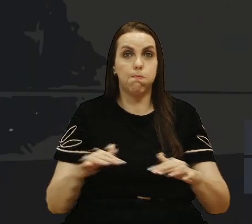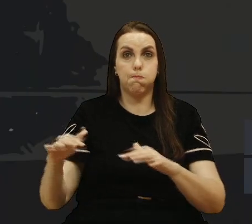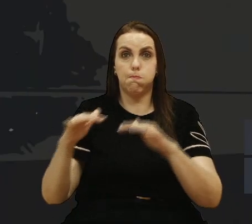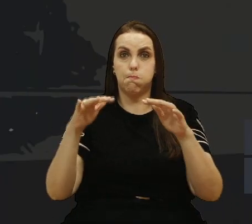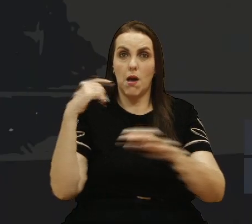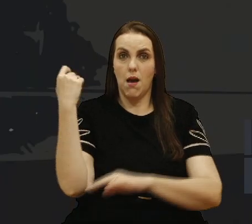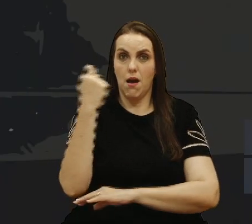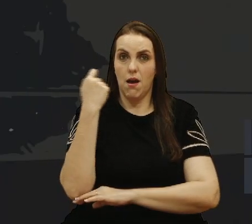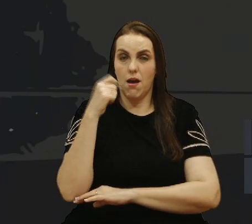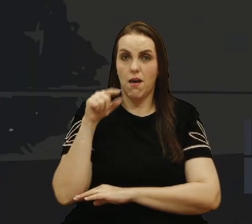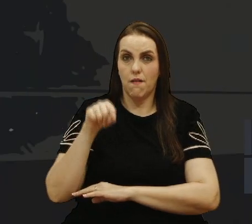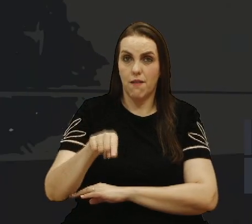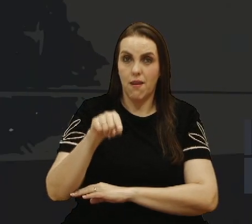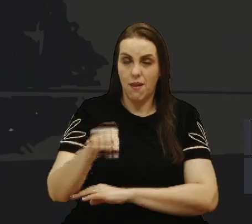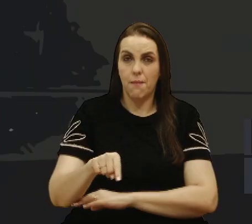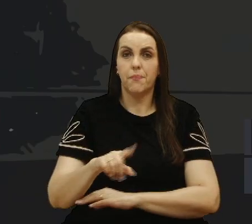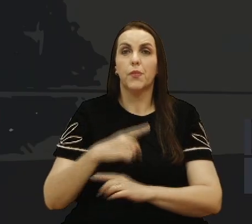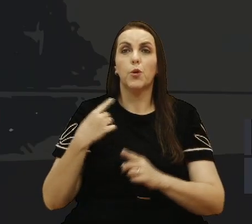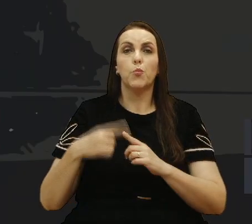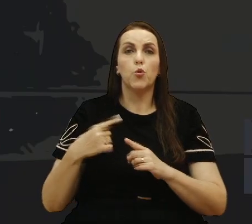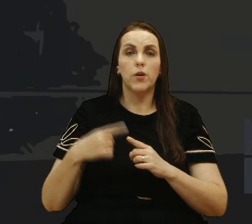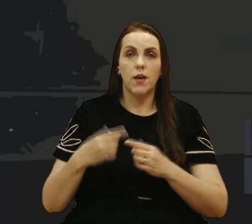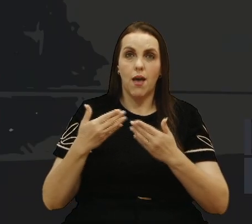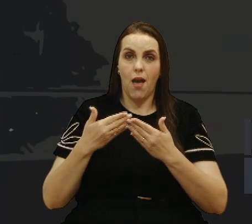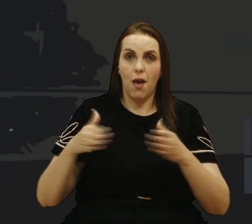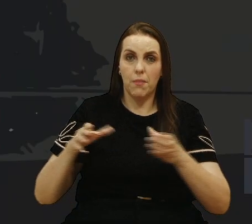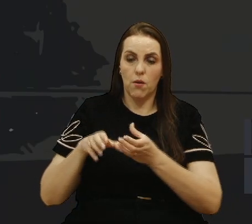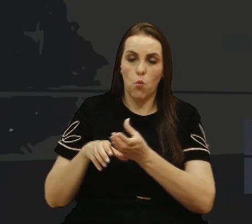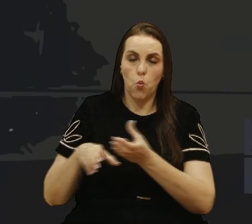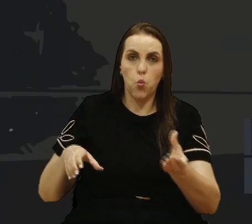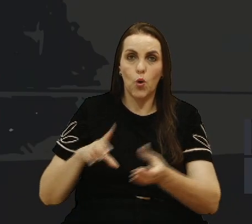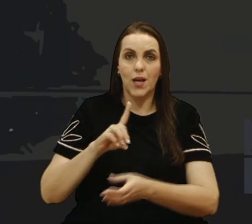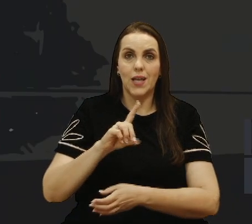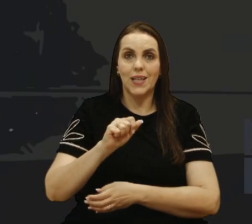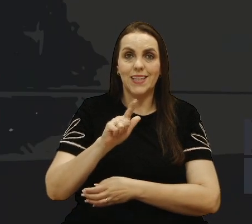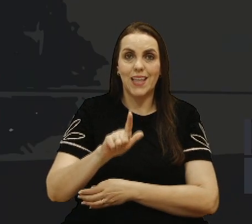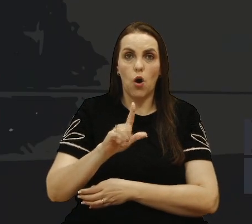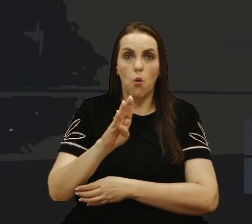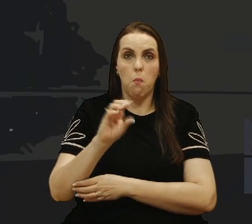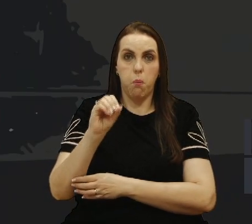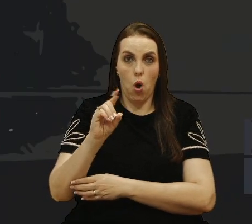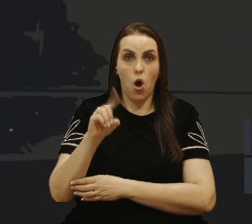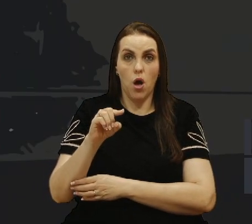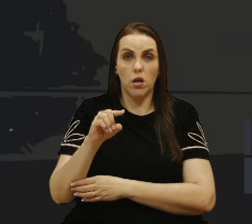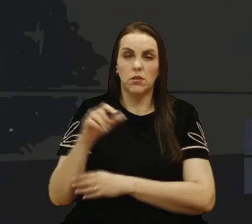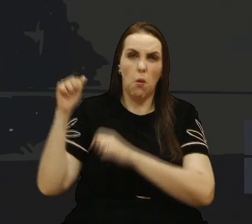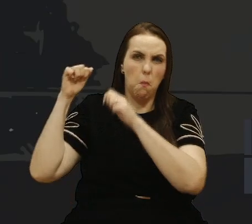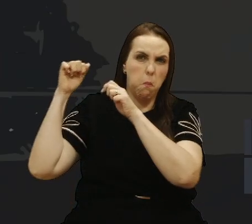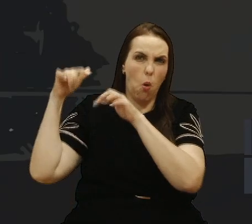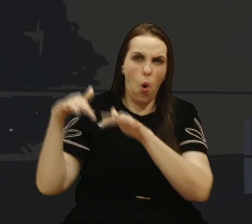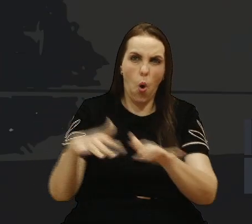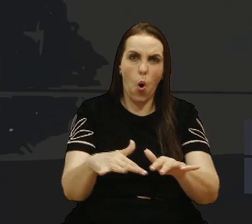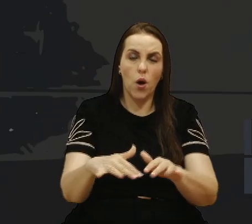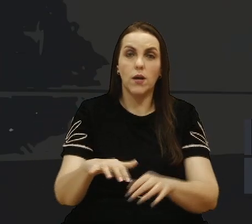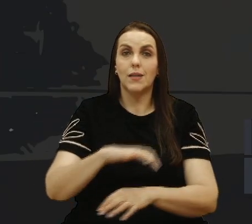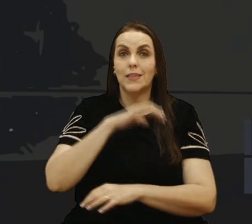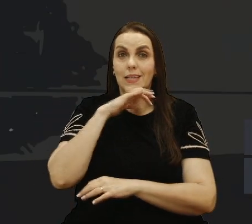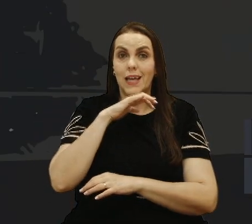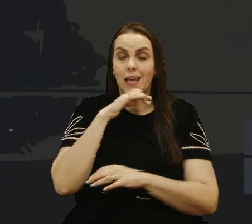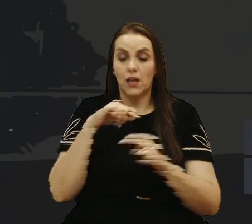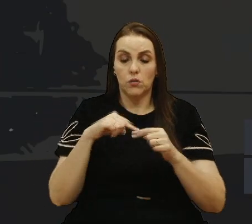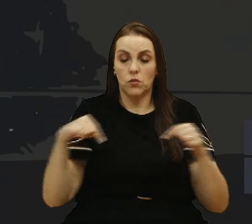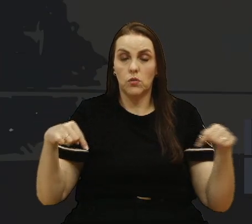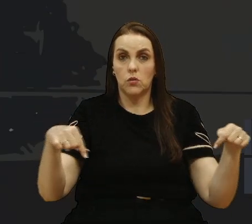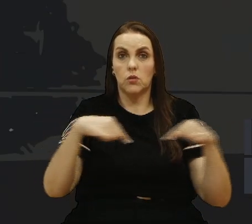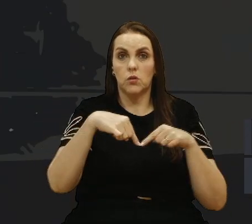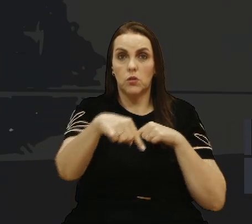Por quê? Porque foi aberto a represa da Ubó lá e a água vai com tudo. Então, ela vai comendo os terrenos. Terrenos que antes eram 12 por 30, hoje